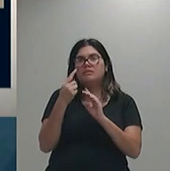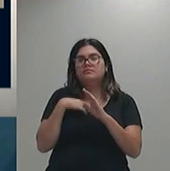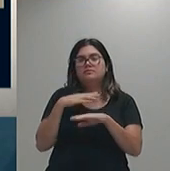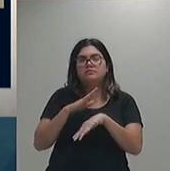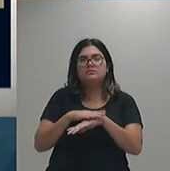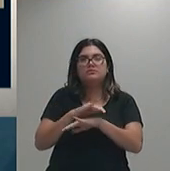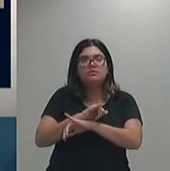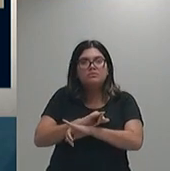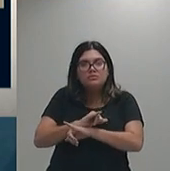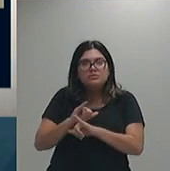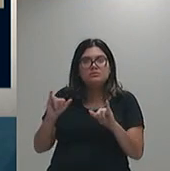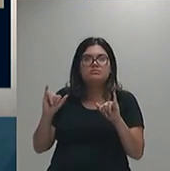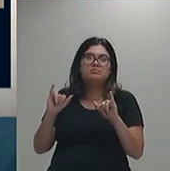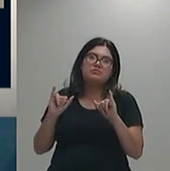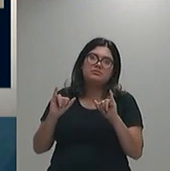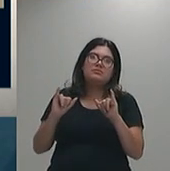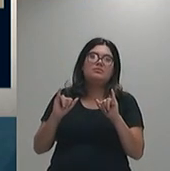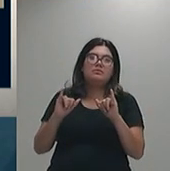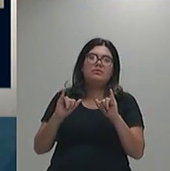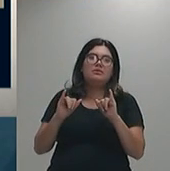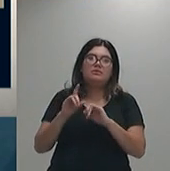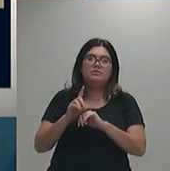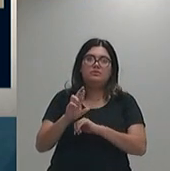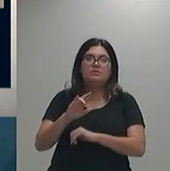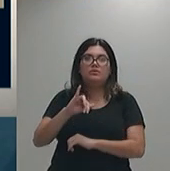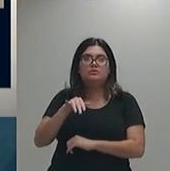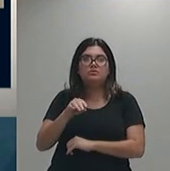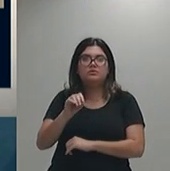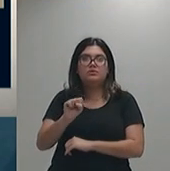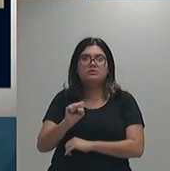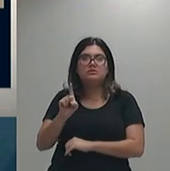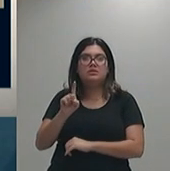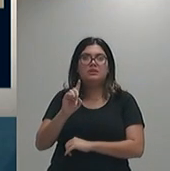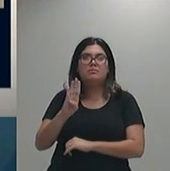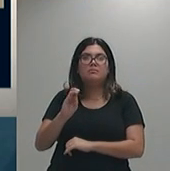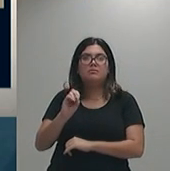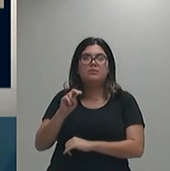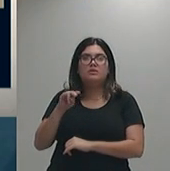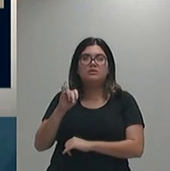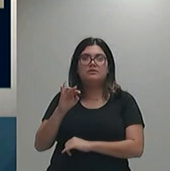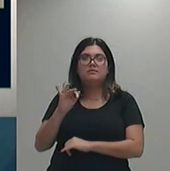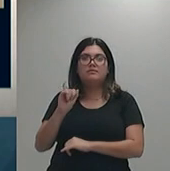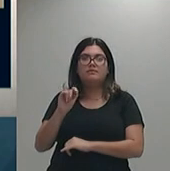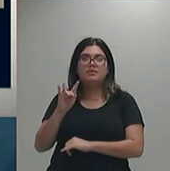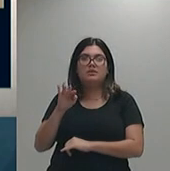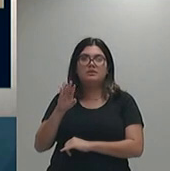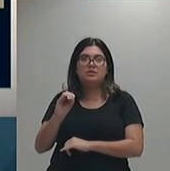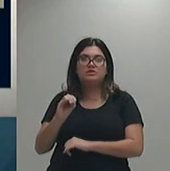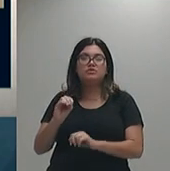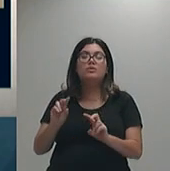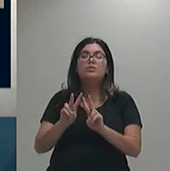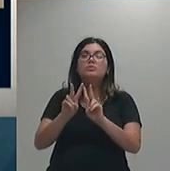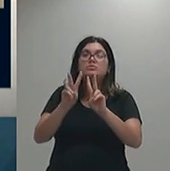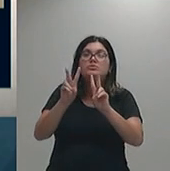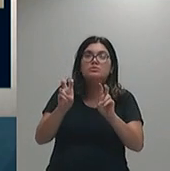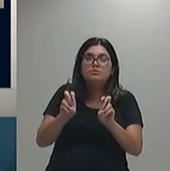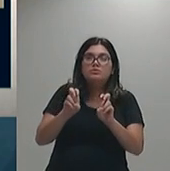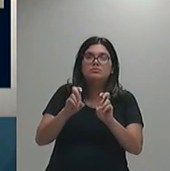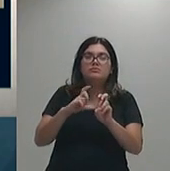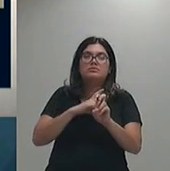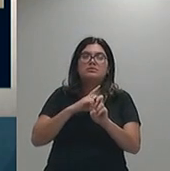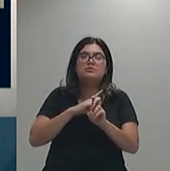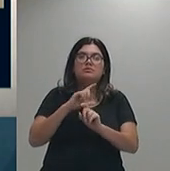do ministro José Bonifácio Borges de Andrade a pouco quanto a temos um